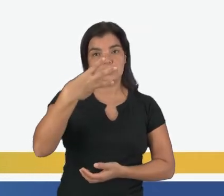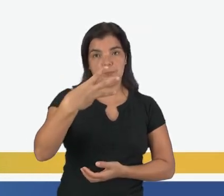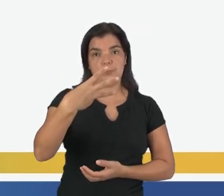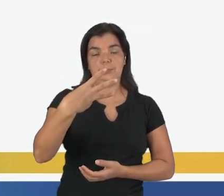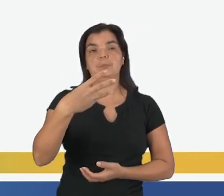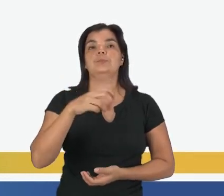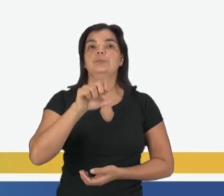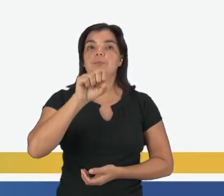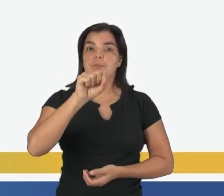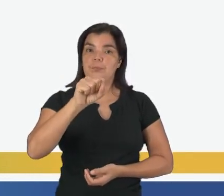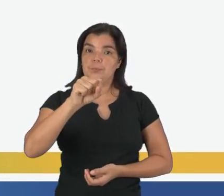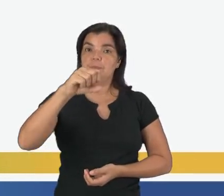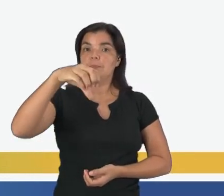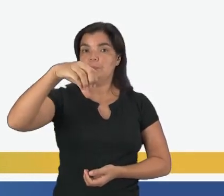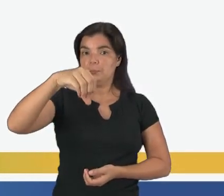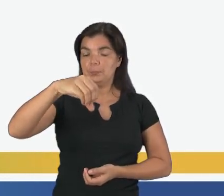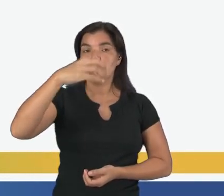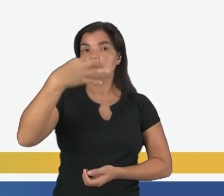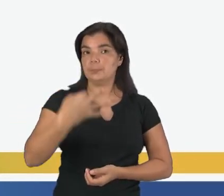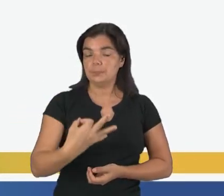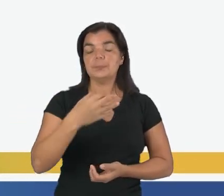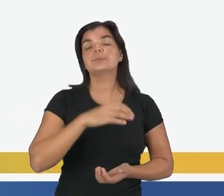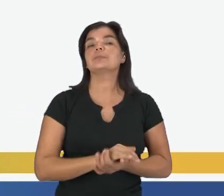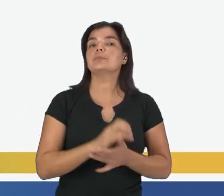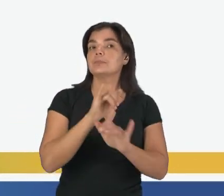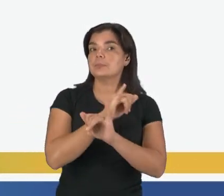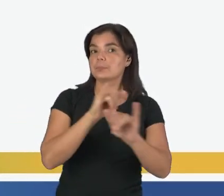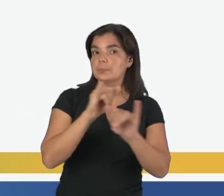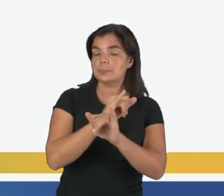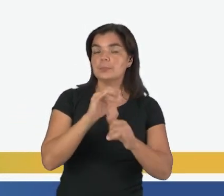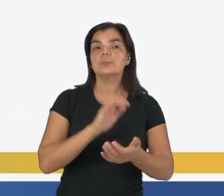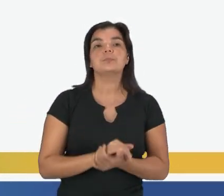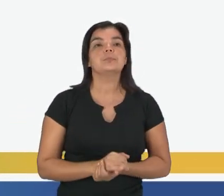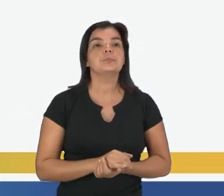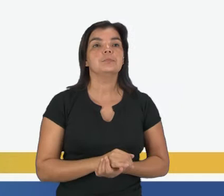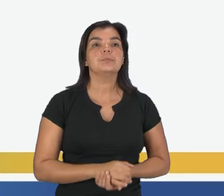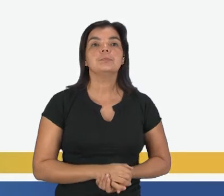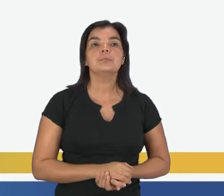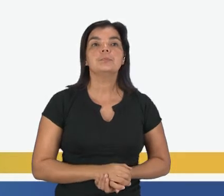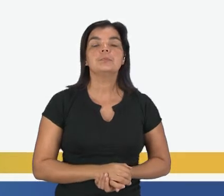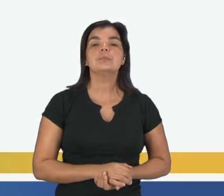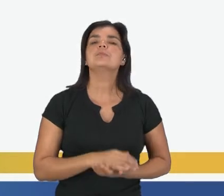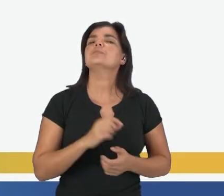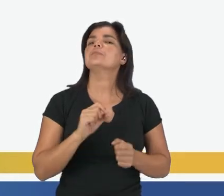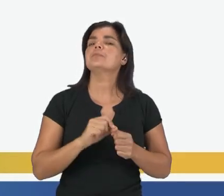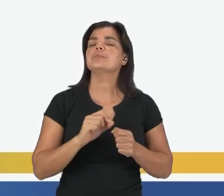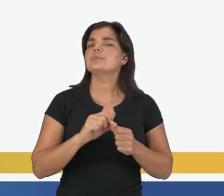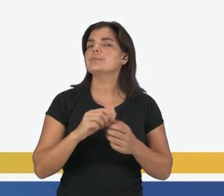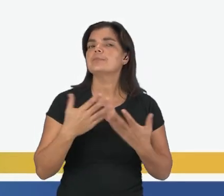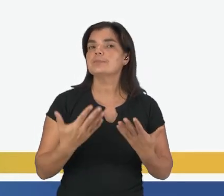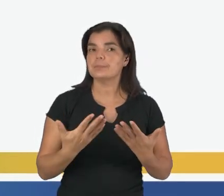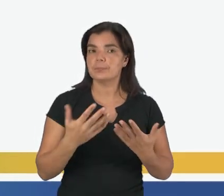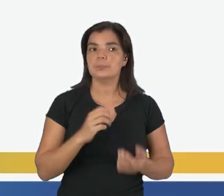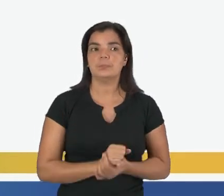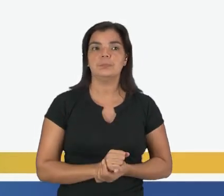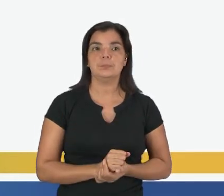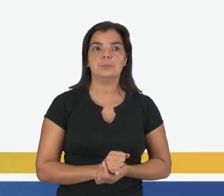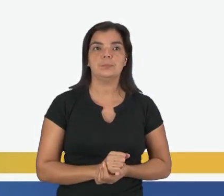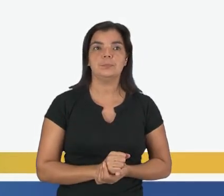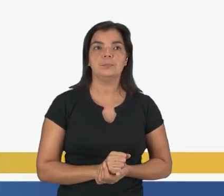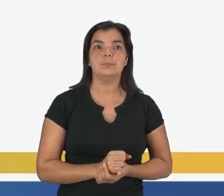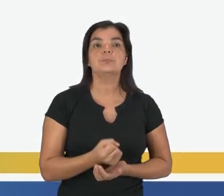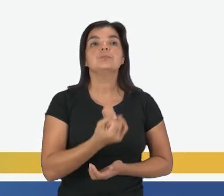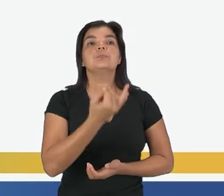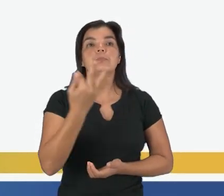de 89, certo? Essas são as informações que o meu probleminha está me dando. O que eu tenho que solucionar nessa